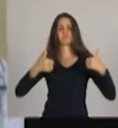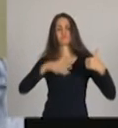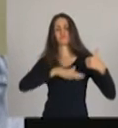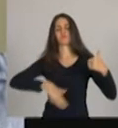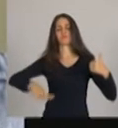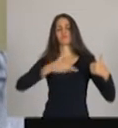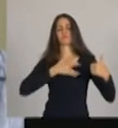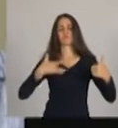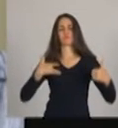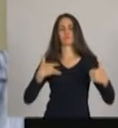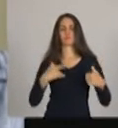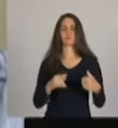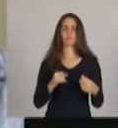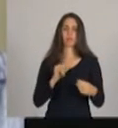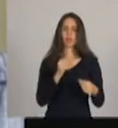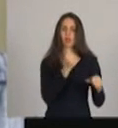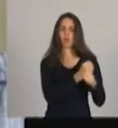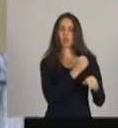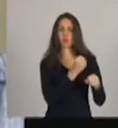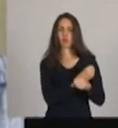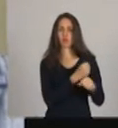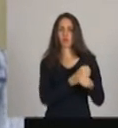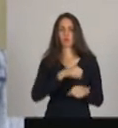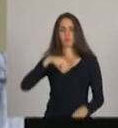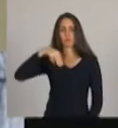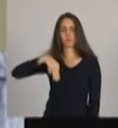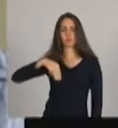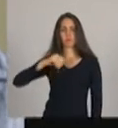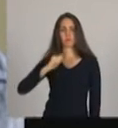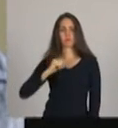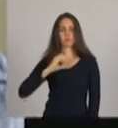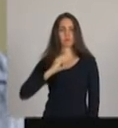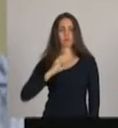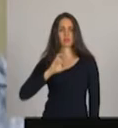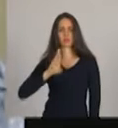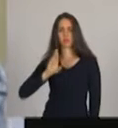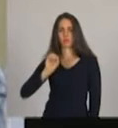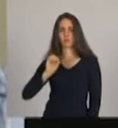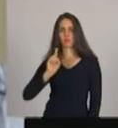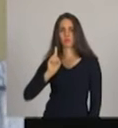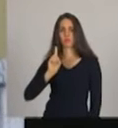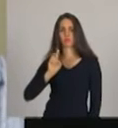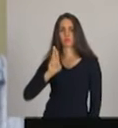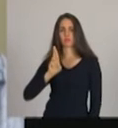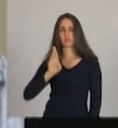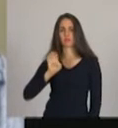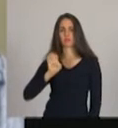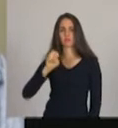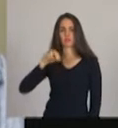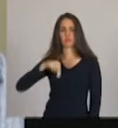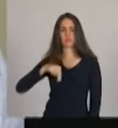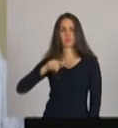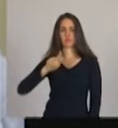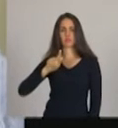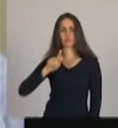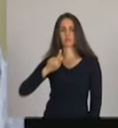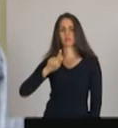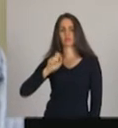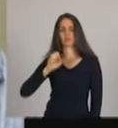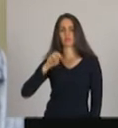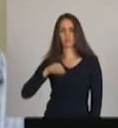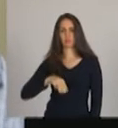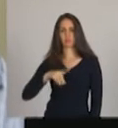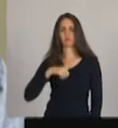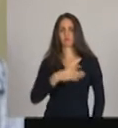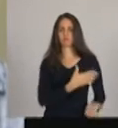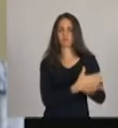saúde, essa obra de macro drenagem do município de Vila Velha, que o governo do estado